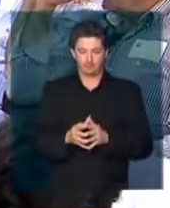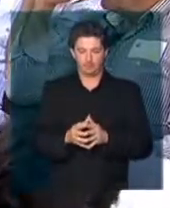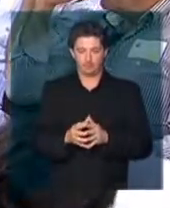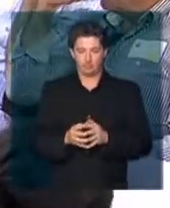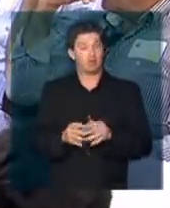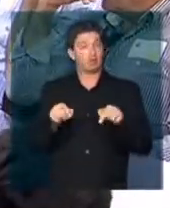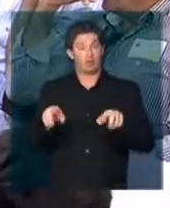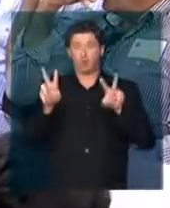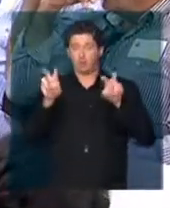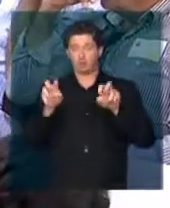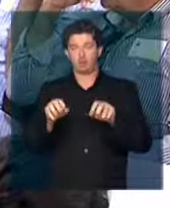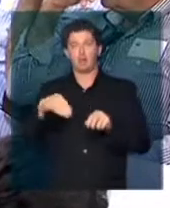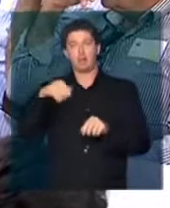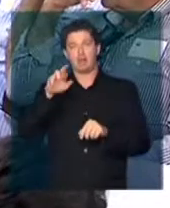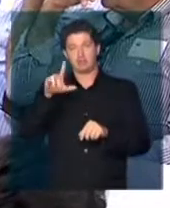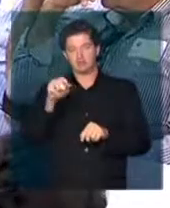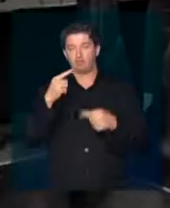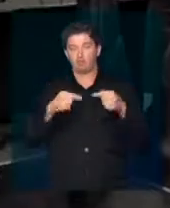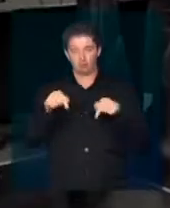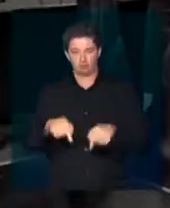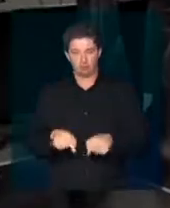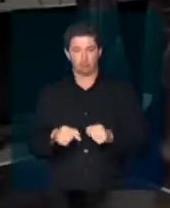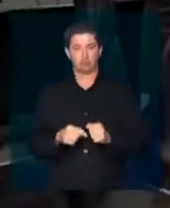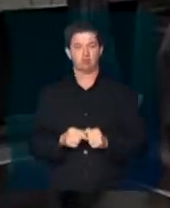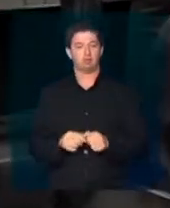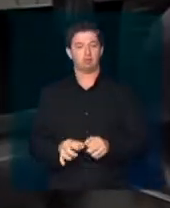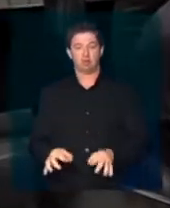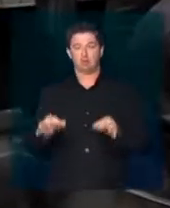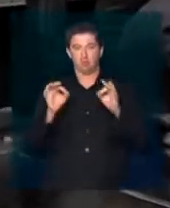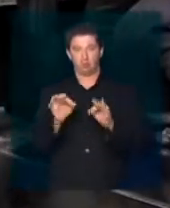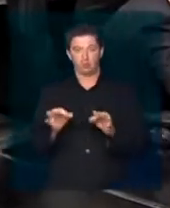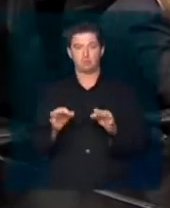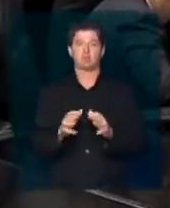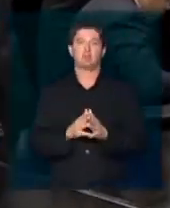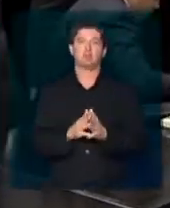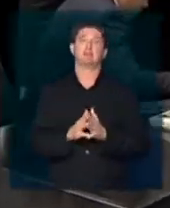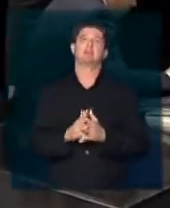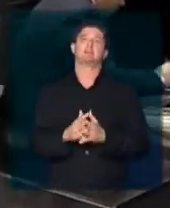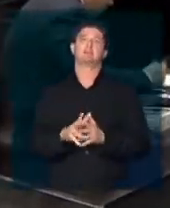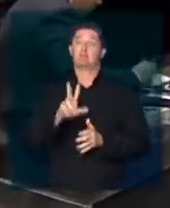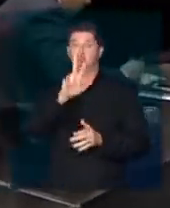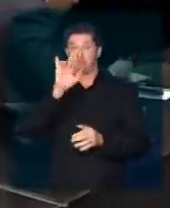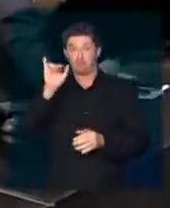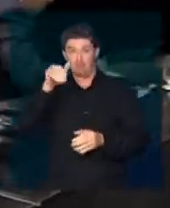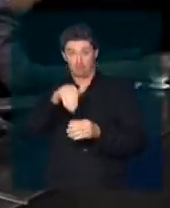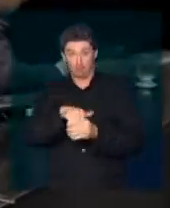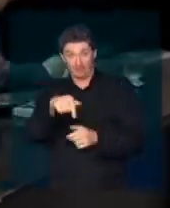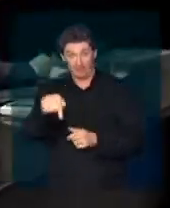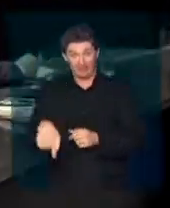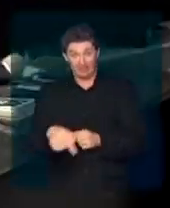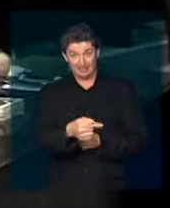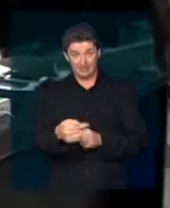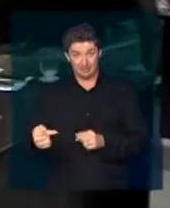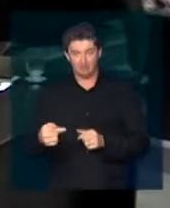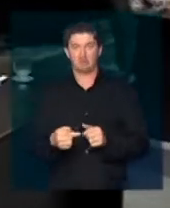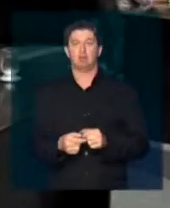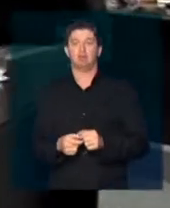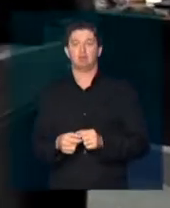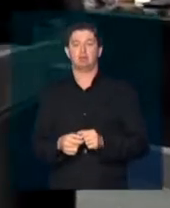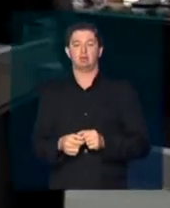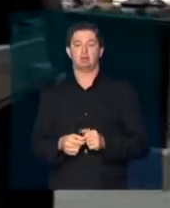serão os temas que o Marcelo vai abordar aqui e que certamente serão os temas que serão votados nessa semana. E